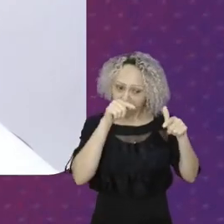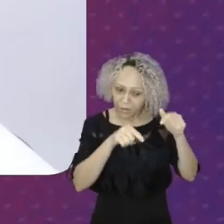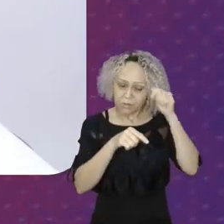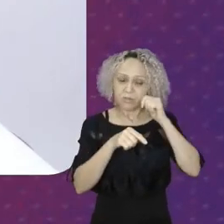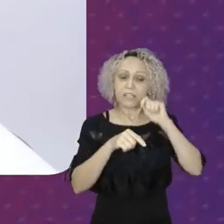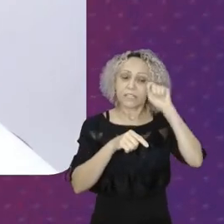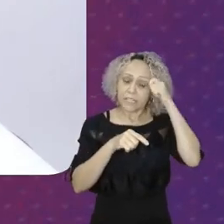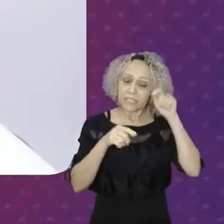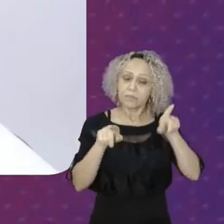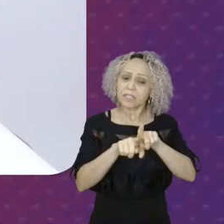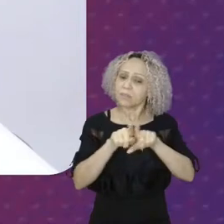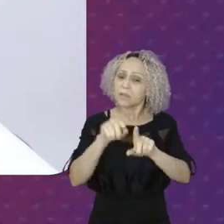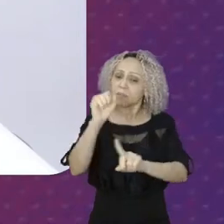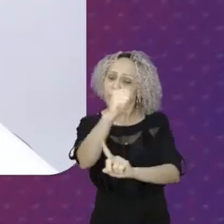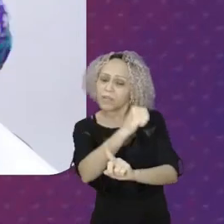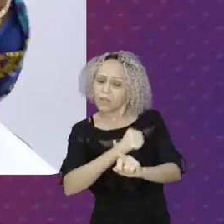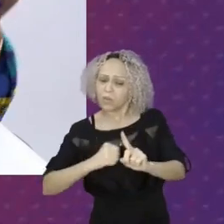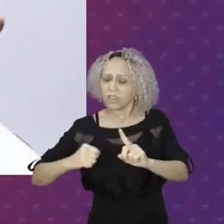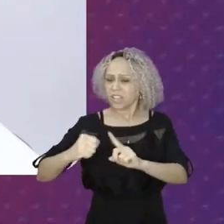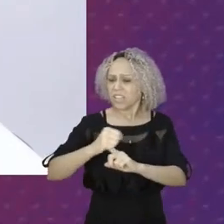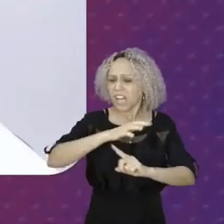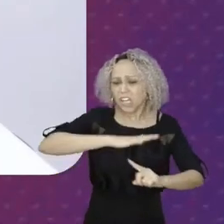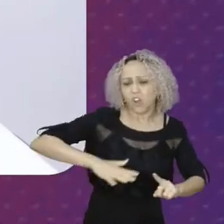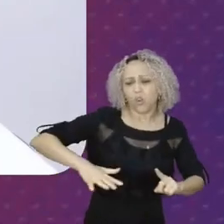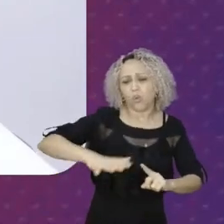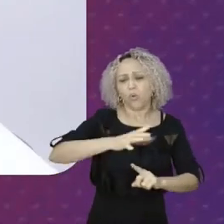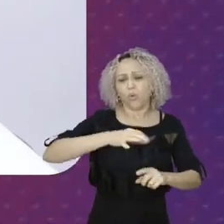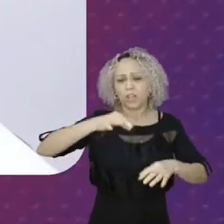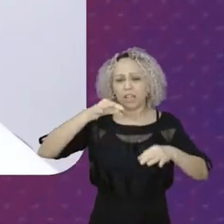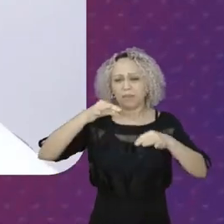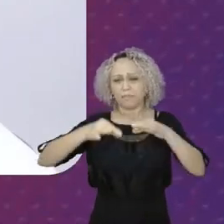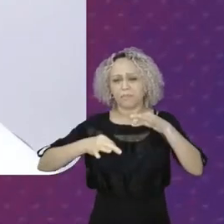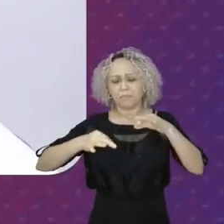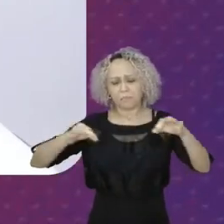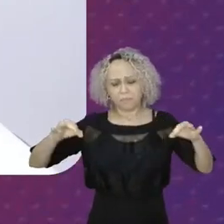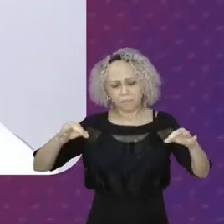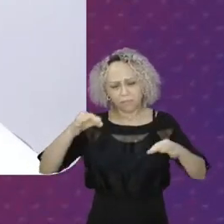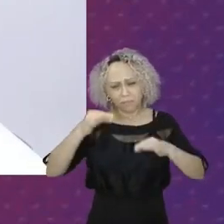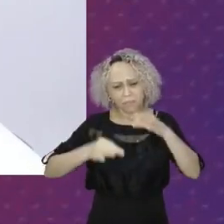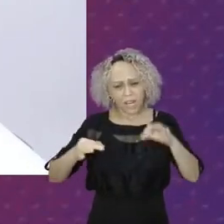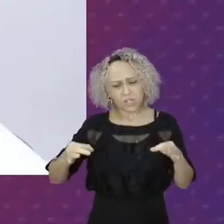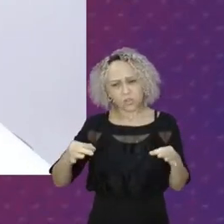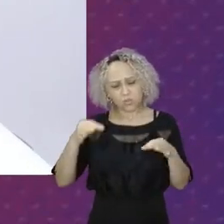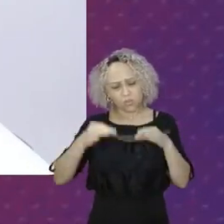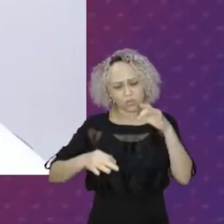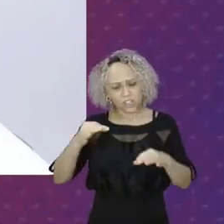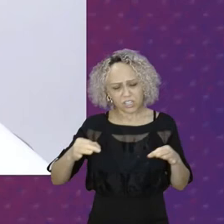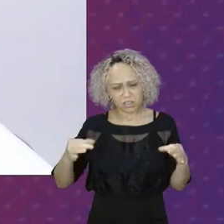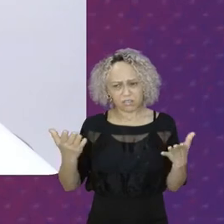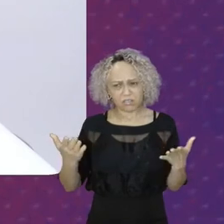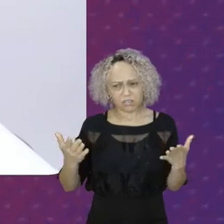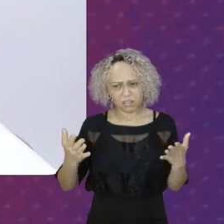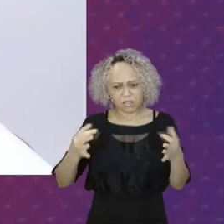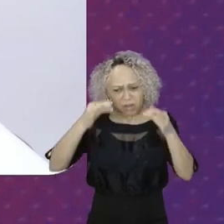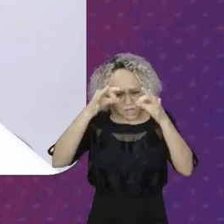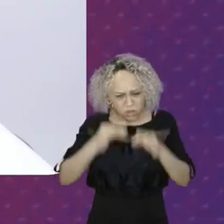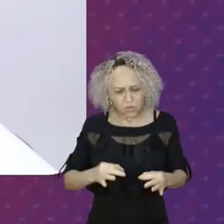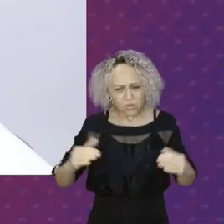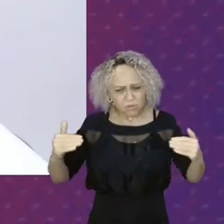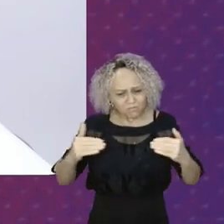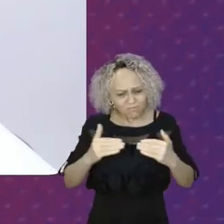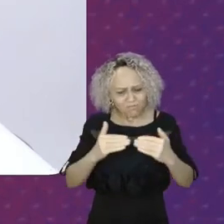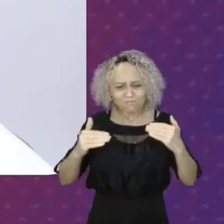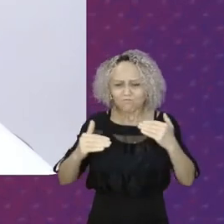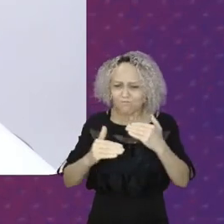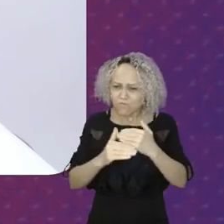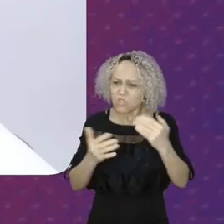atua para o conjunto da sociedade, porque quem perde com